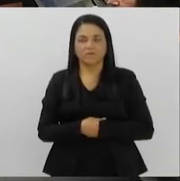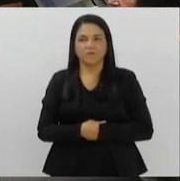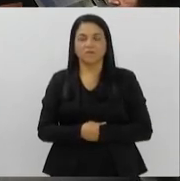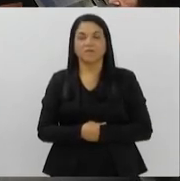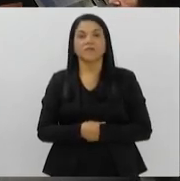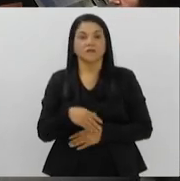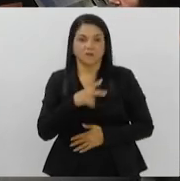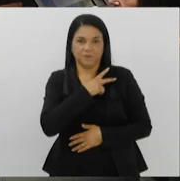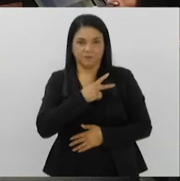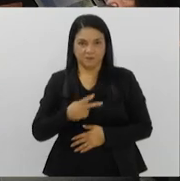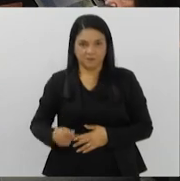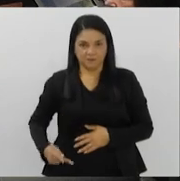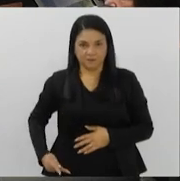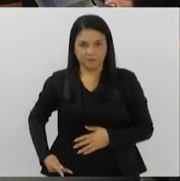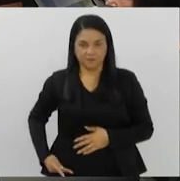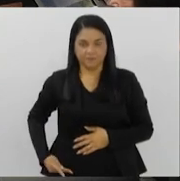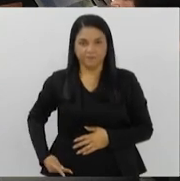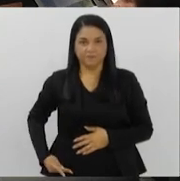Senhora Presidente,